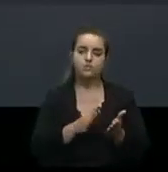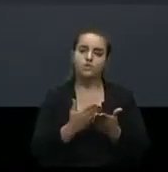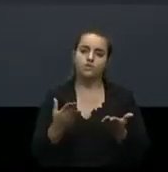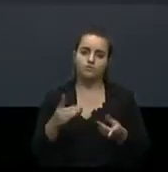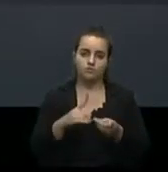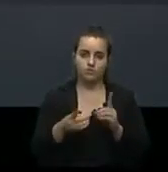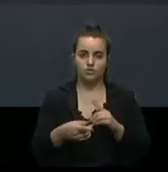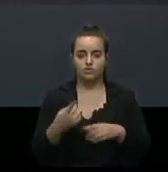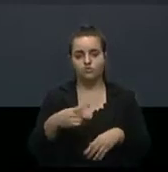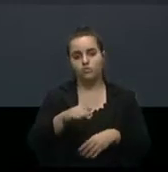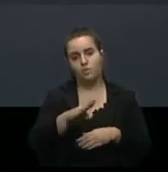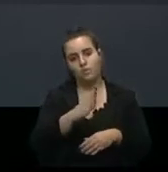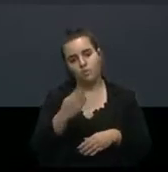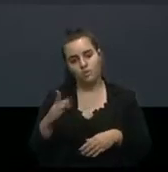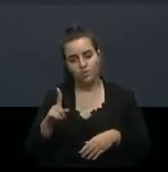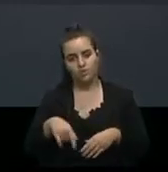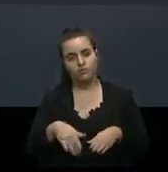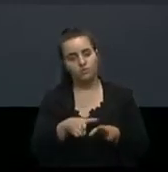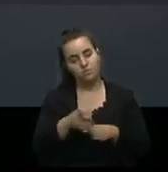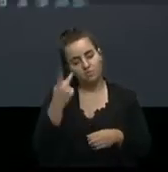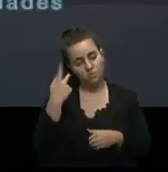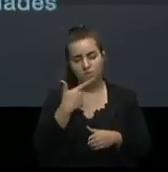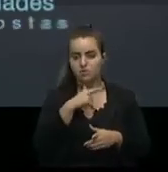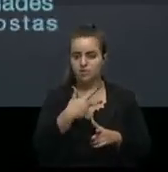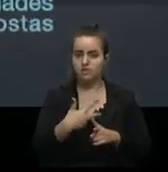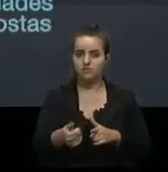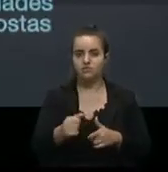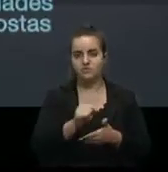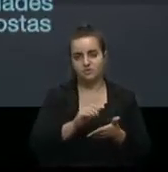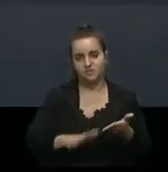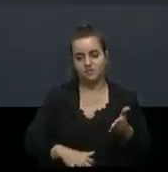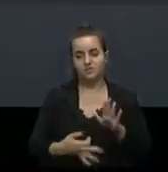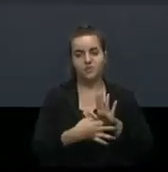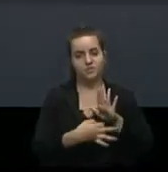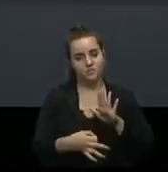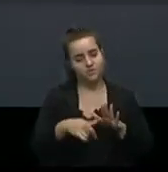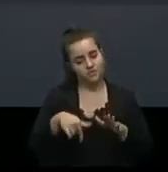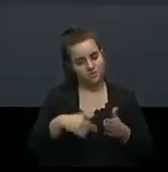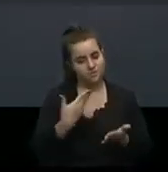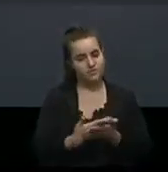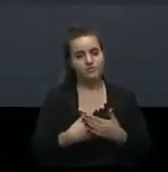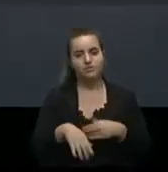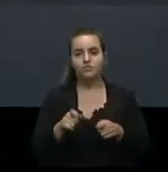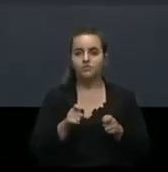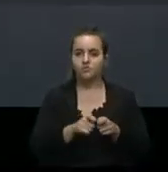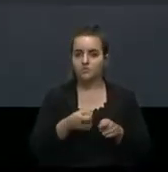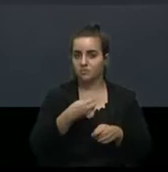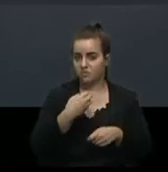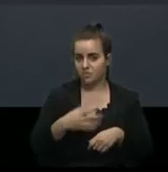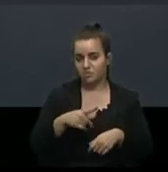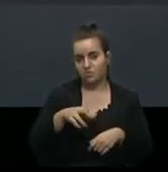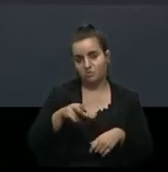e a bibliografia recomendada, para conseguir resolver as atividades propostas. Estude e faça valer a